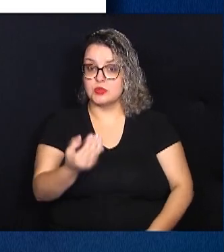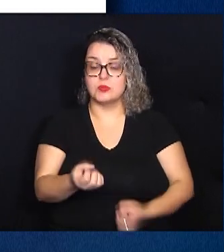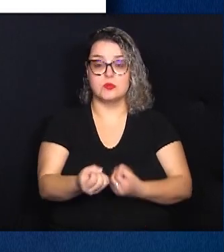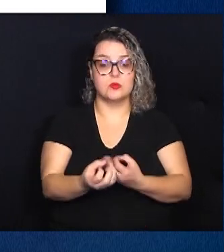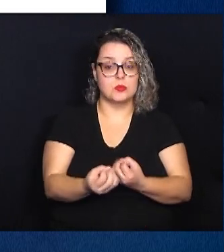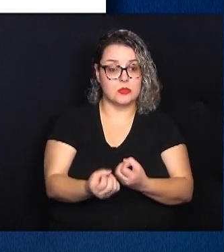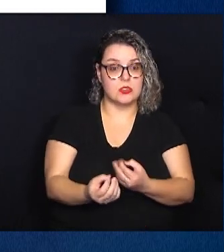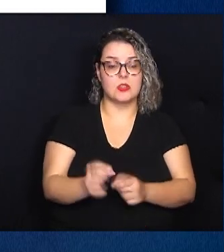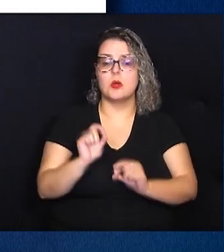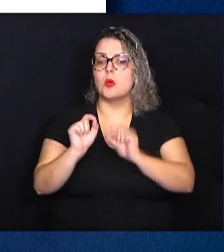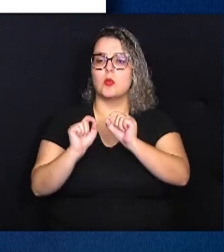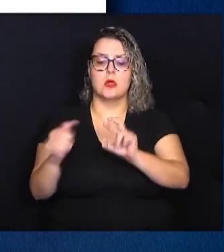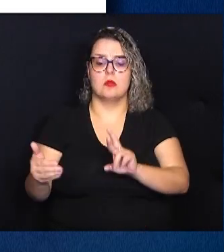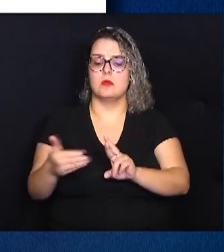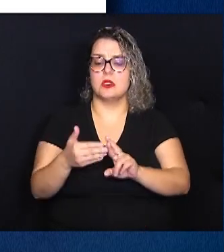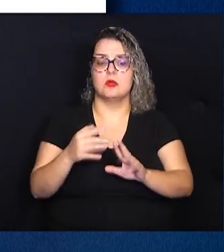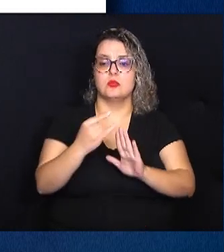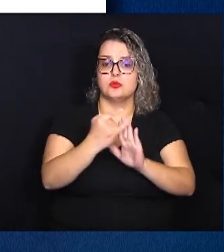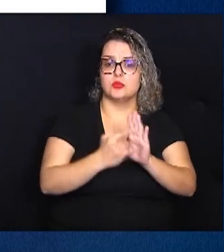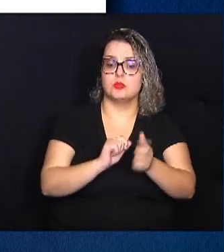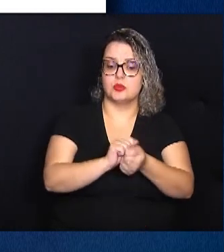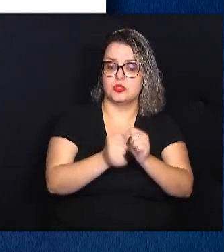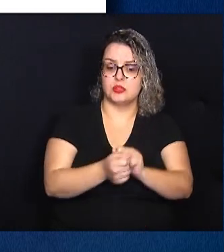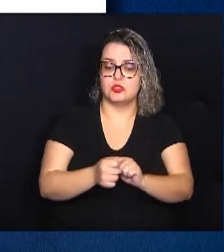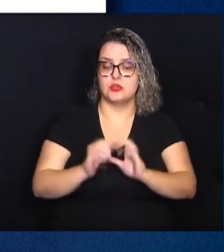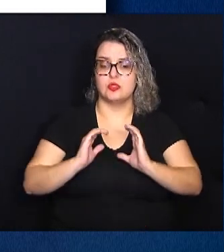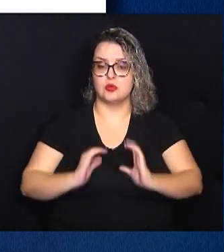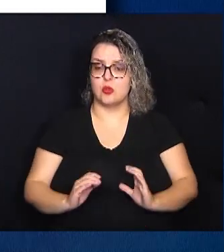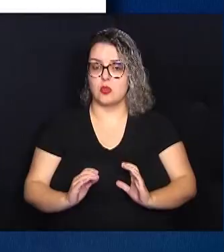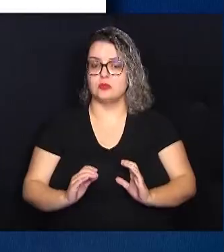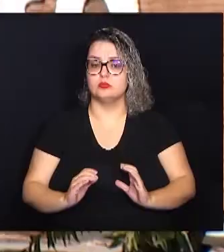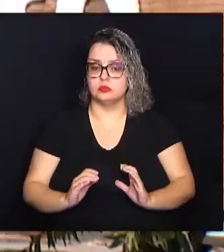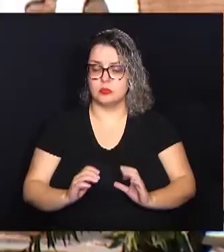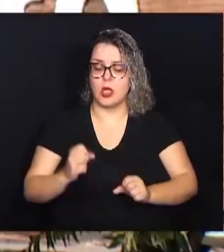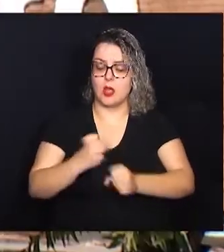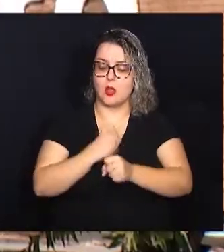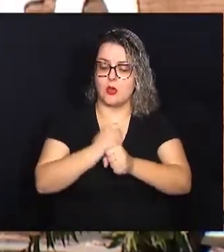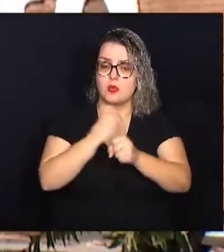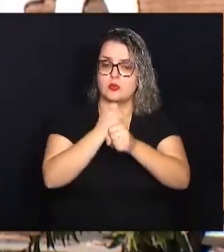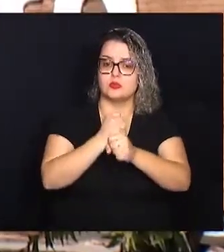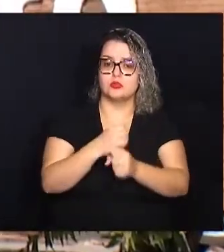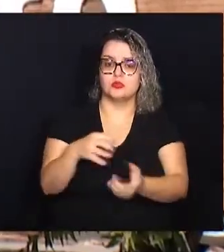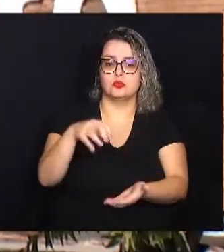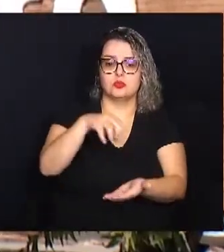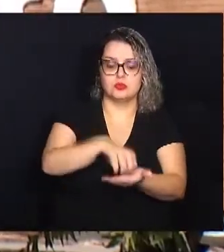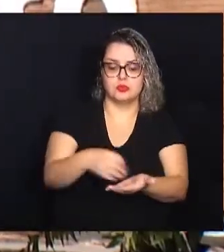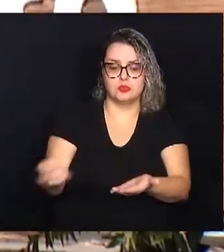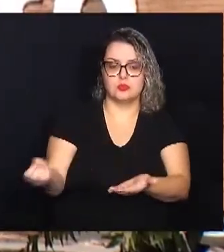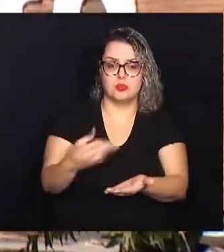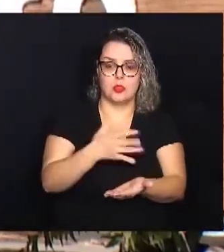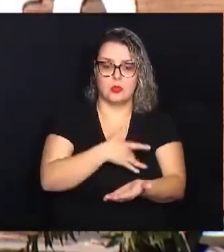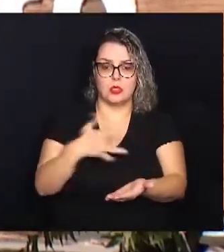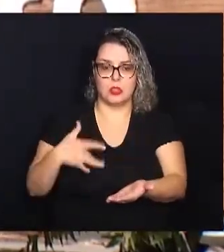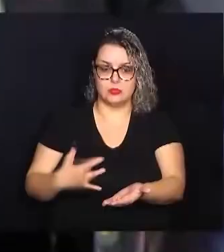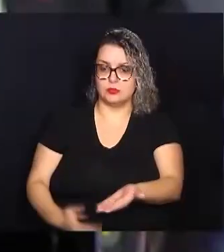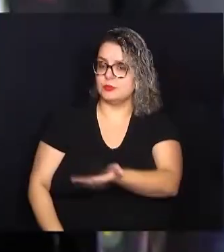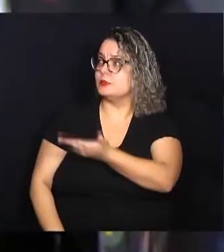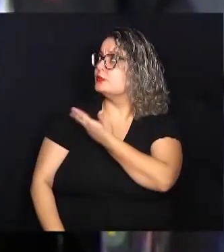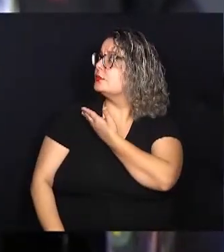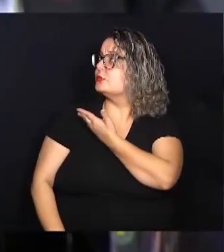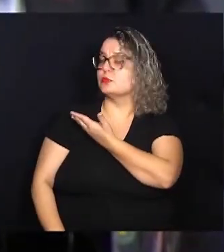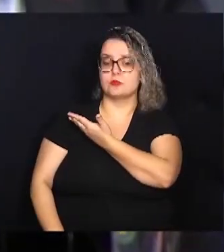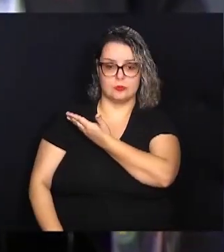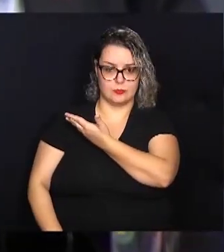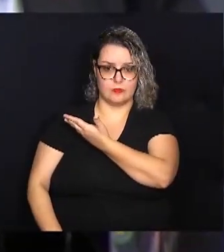informações referente ao termo de ajuste de conduta destinado à construção do novo centro de saúde no Parque Jambeiro. Como